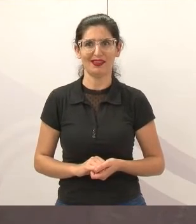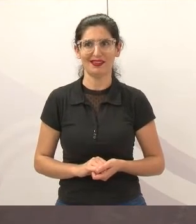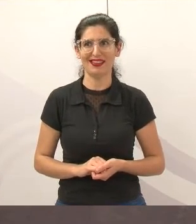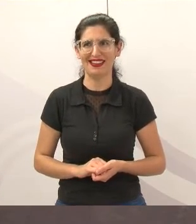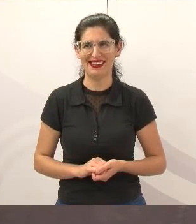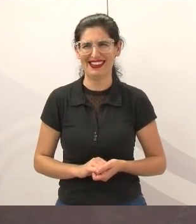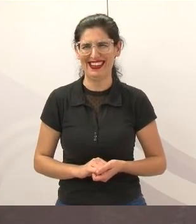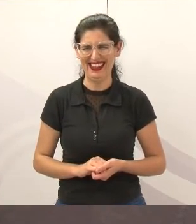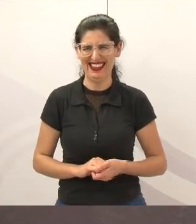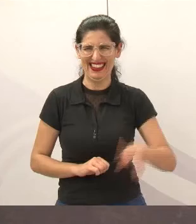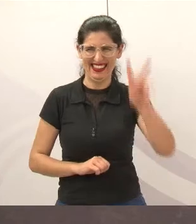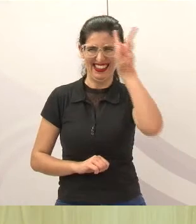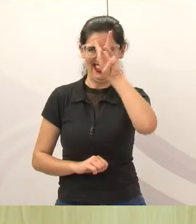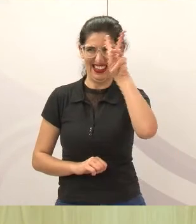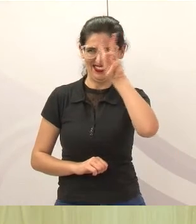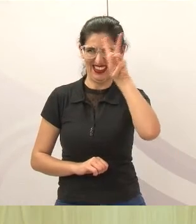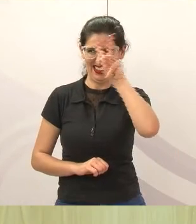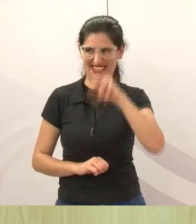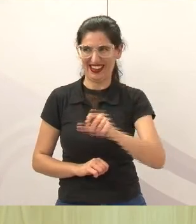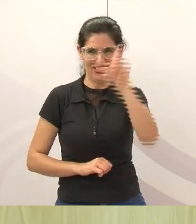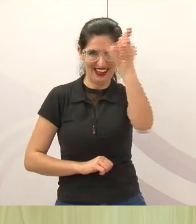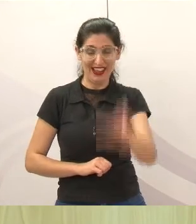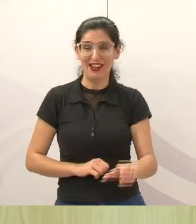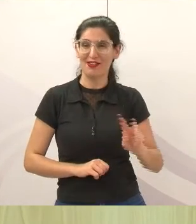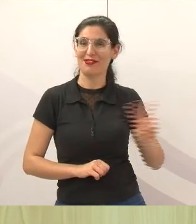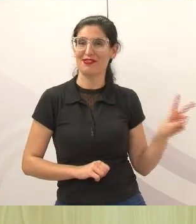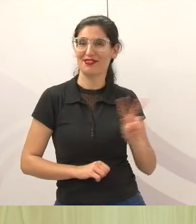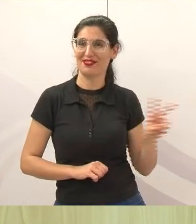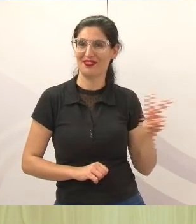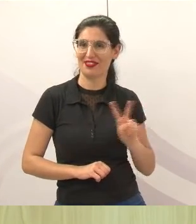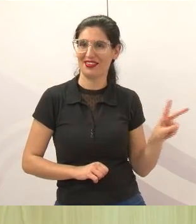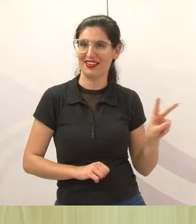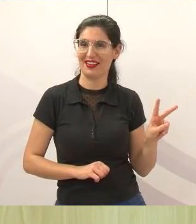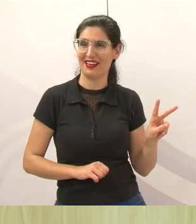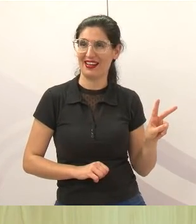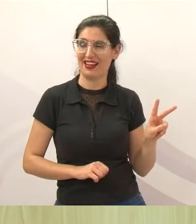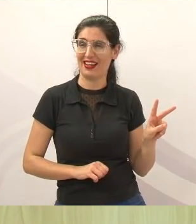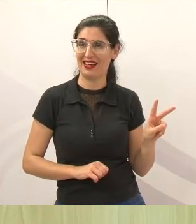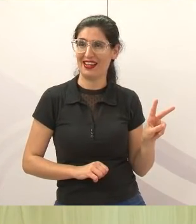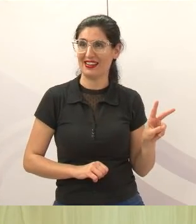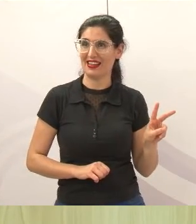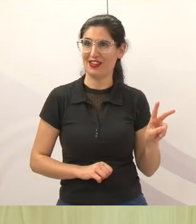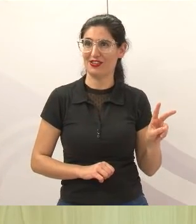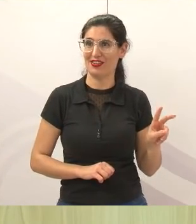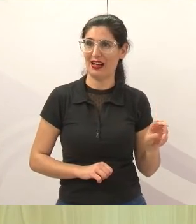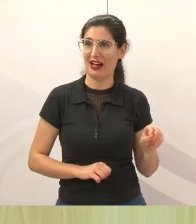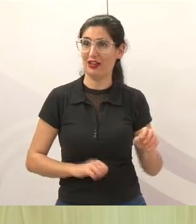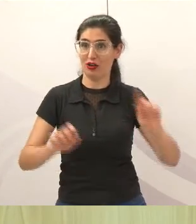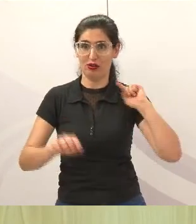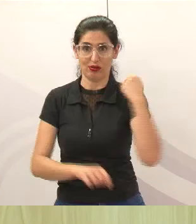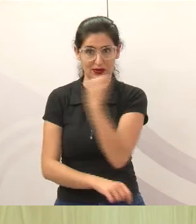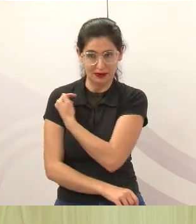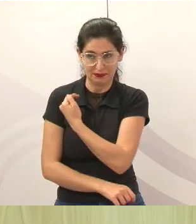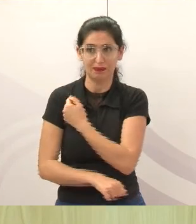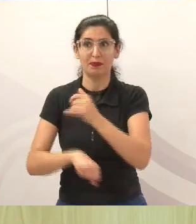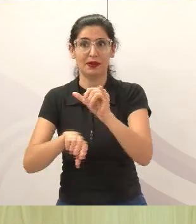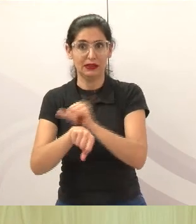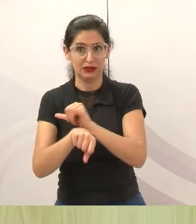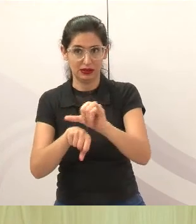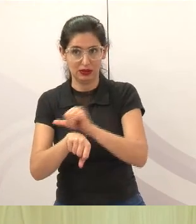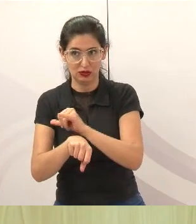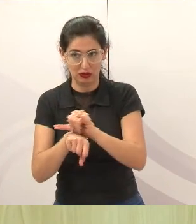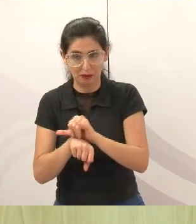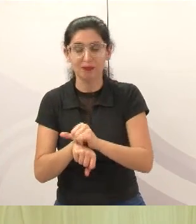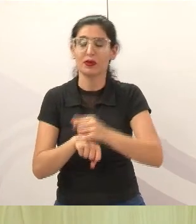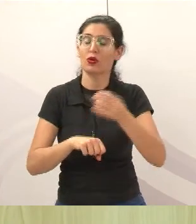Só quero lembrar aos vereadores, nós estamos aí programando para o retorno das